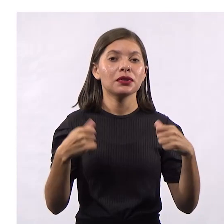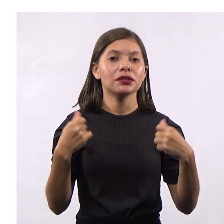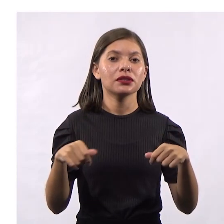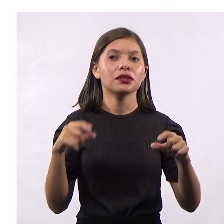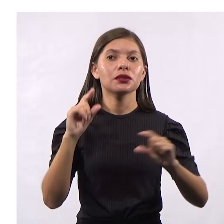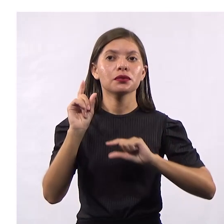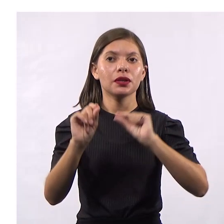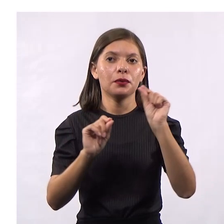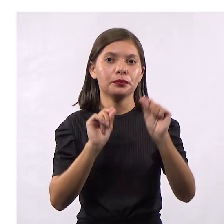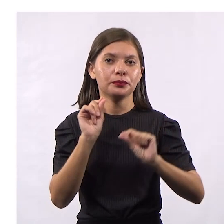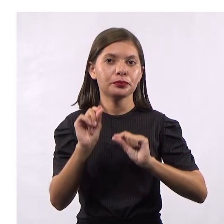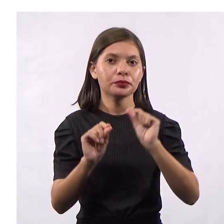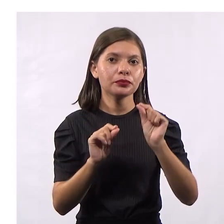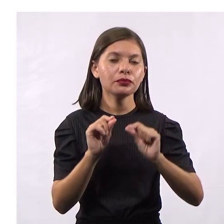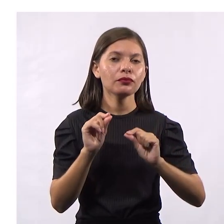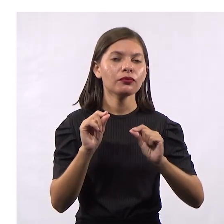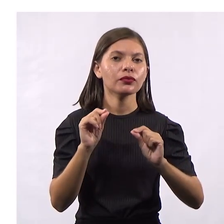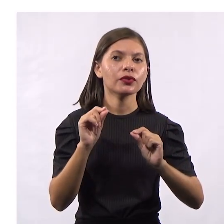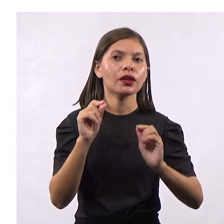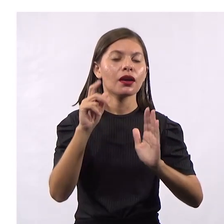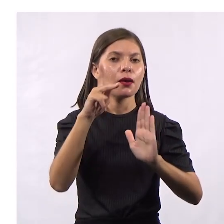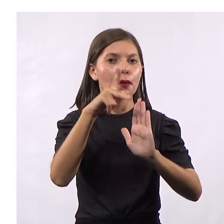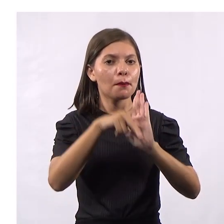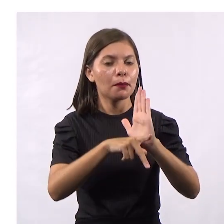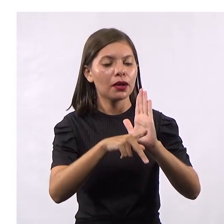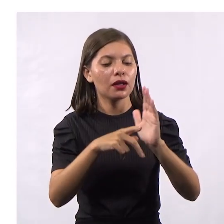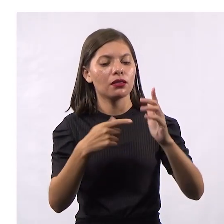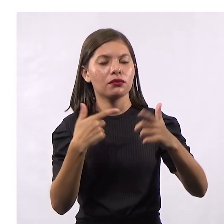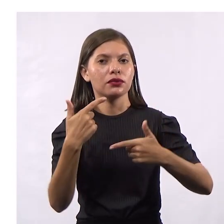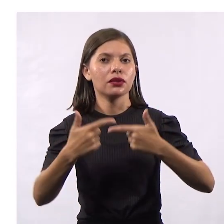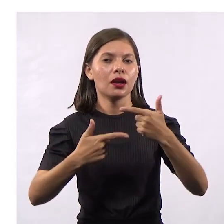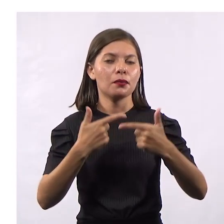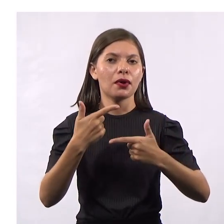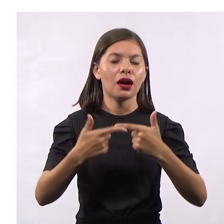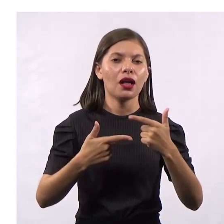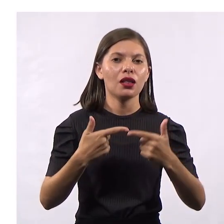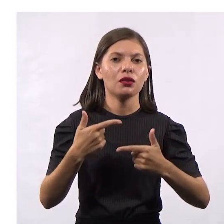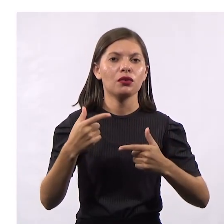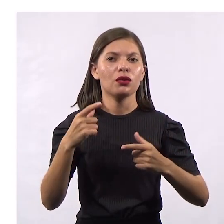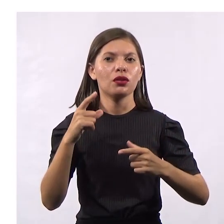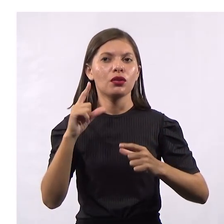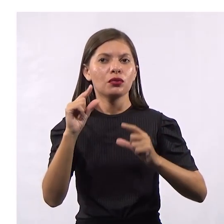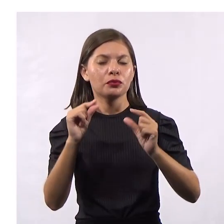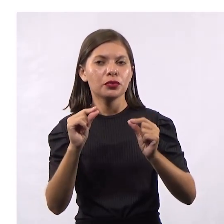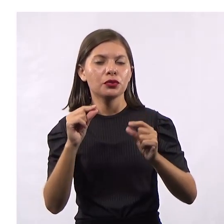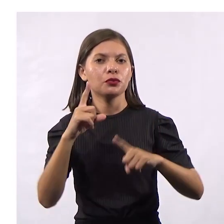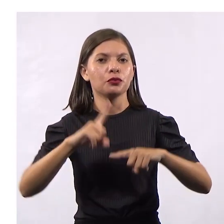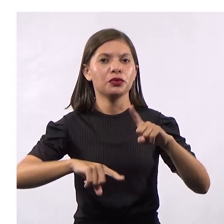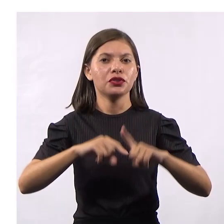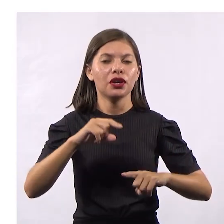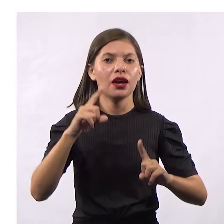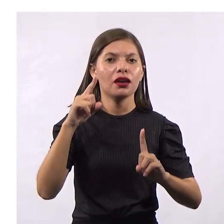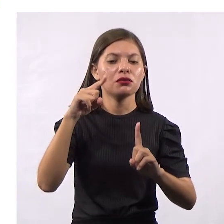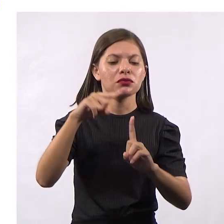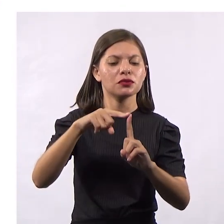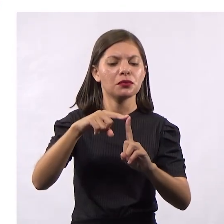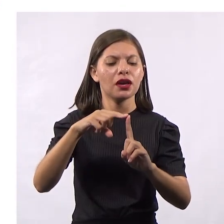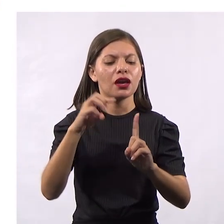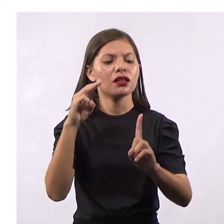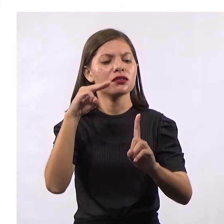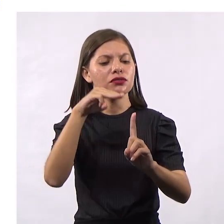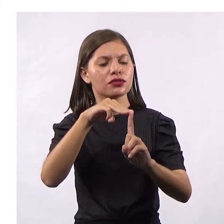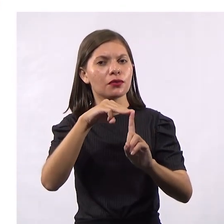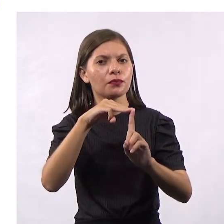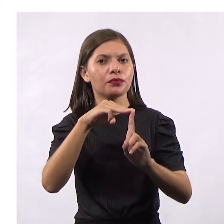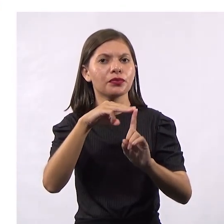Mas é necessária a aprovação de um plano de trabalho que vai ter que conter, no mínimo, o objeto, as metas, as fases de execução